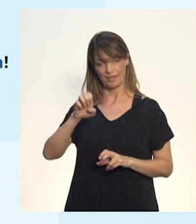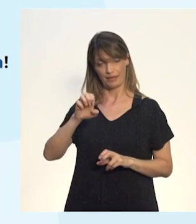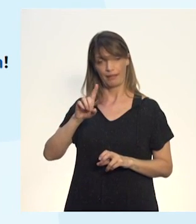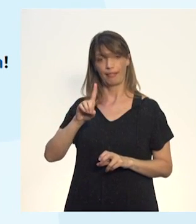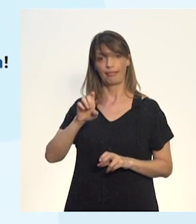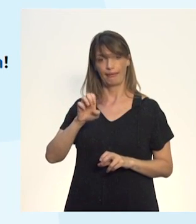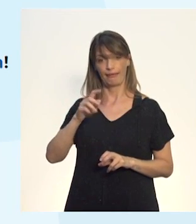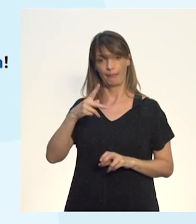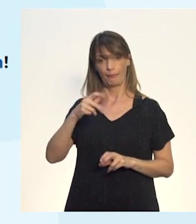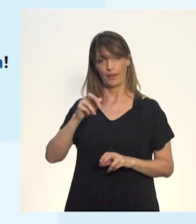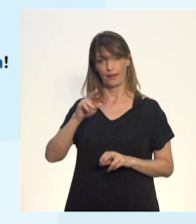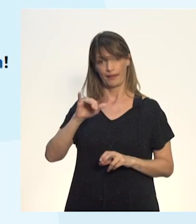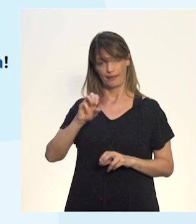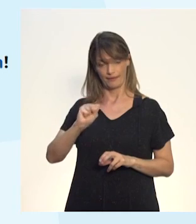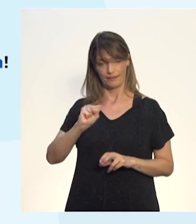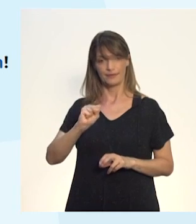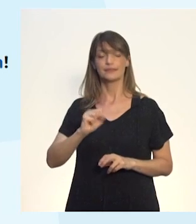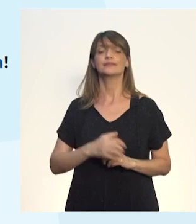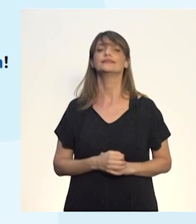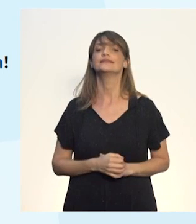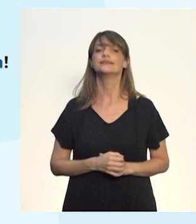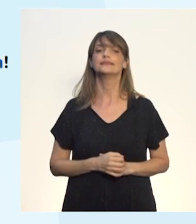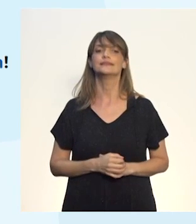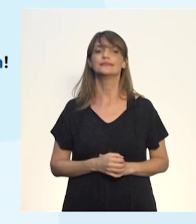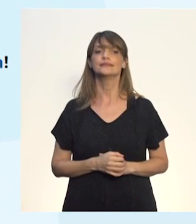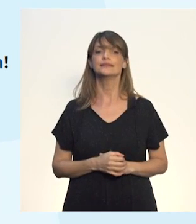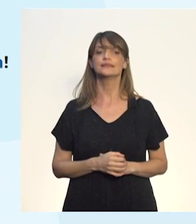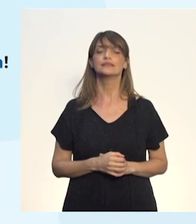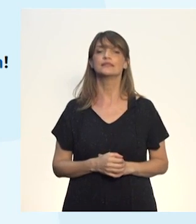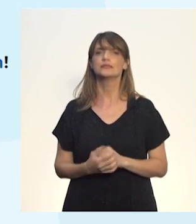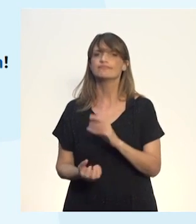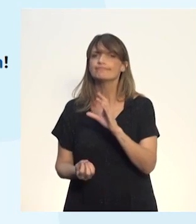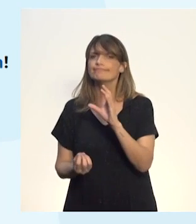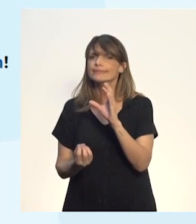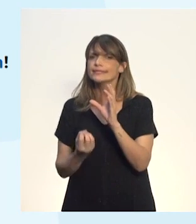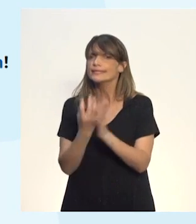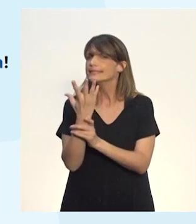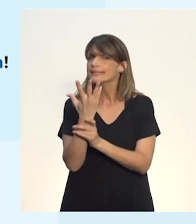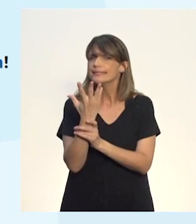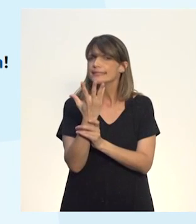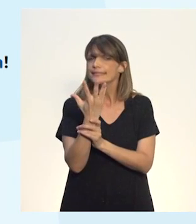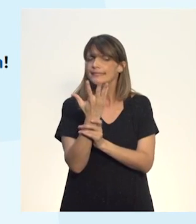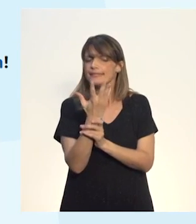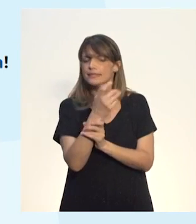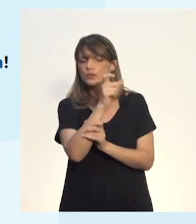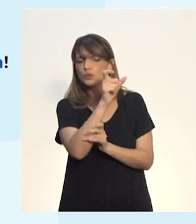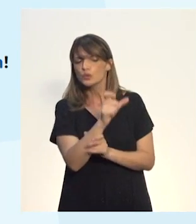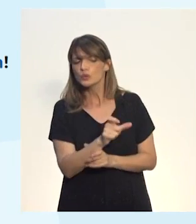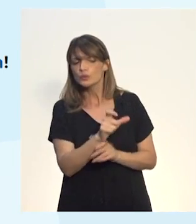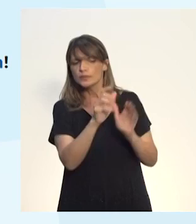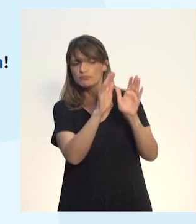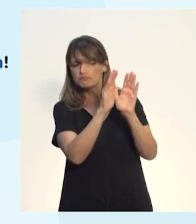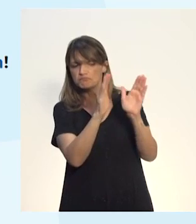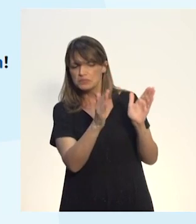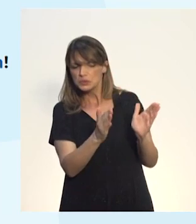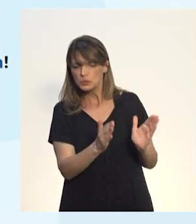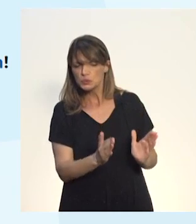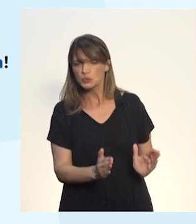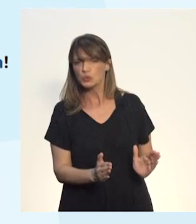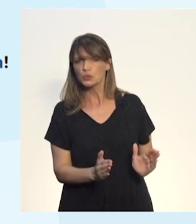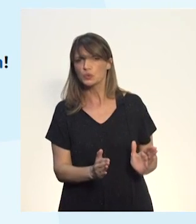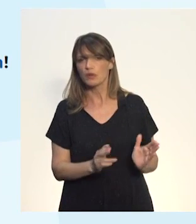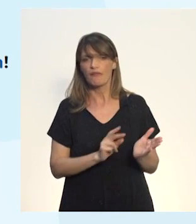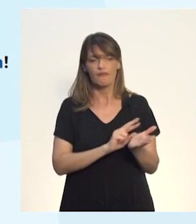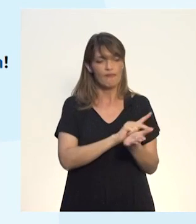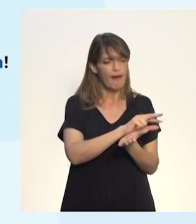é da pena, né, do intelecto do Victor Hugo que brota uma tal figura tão interessante sob